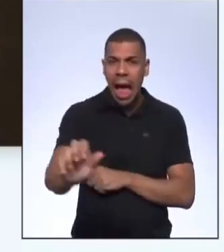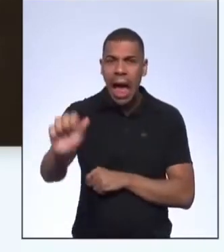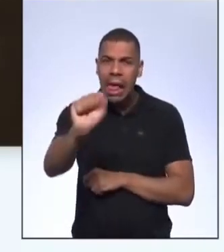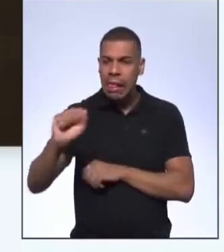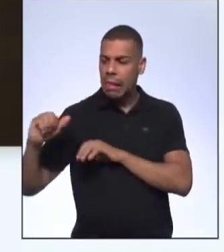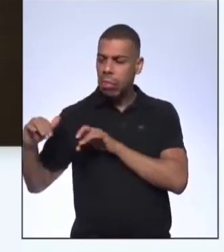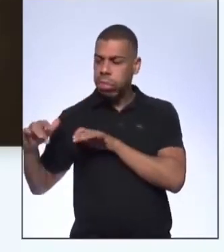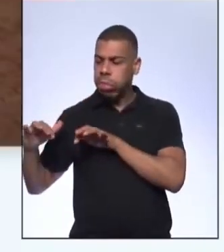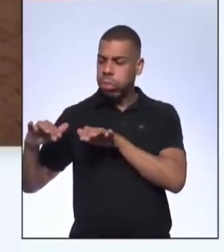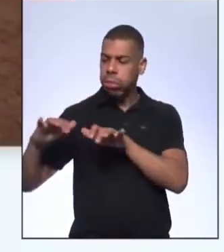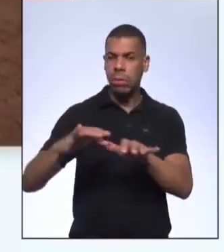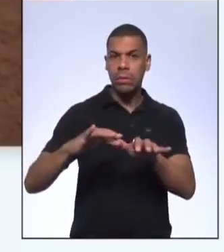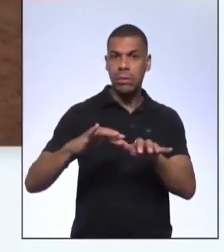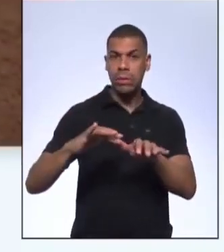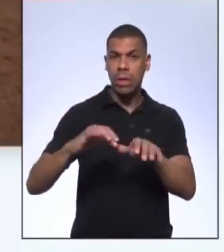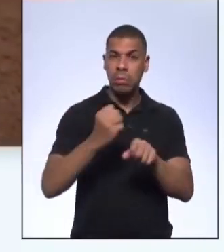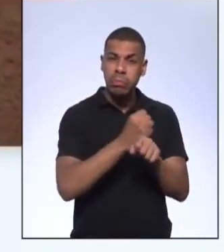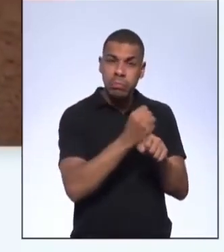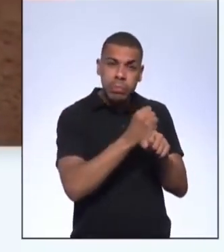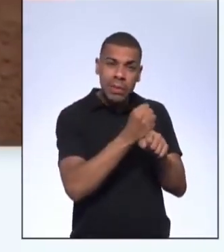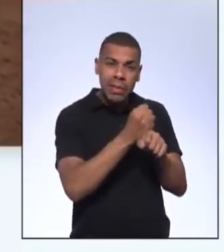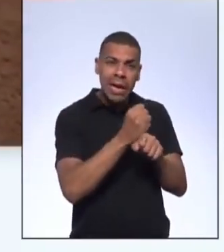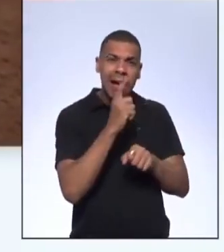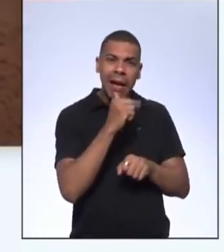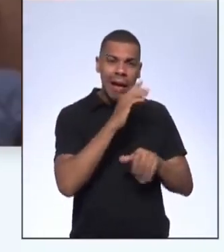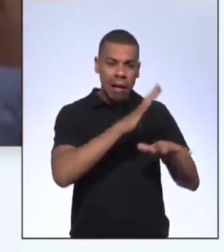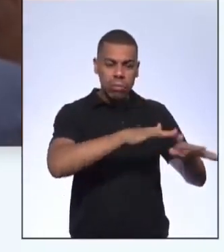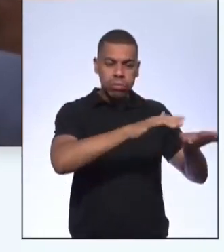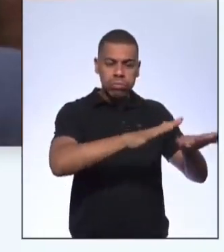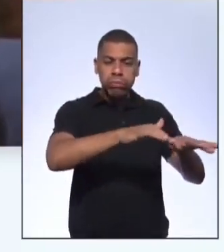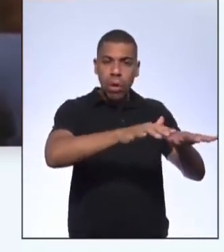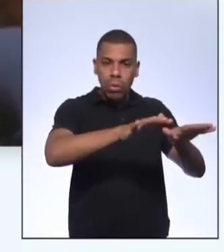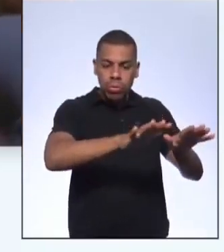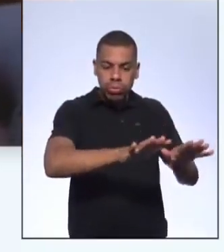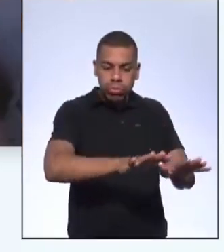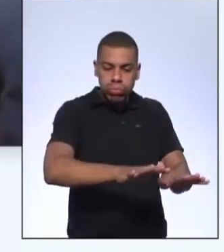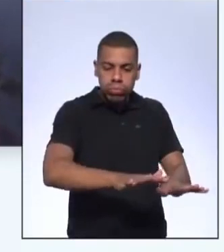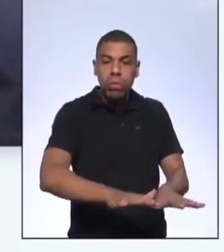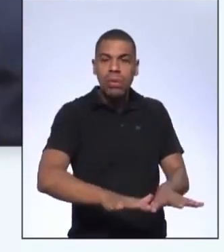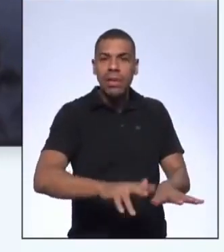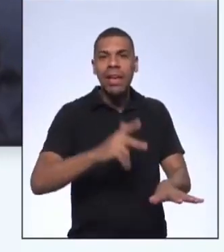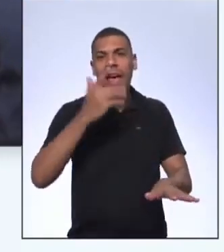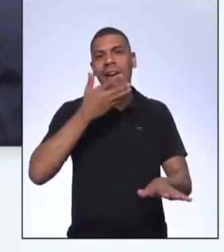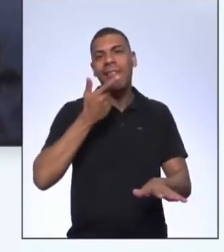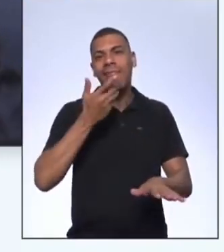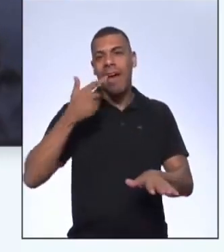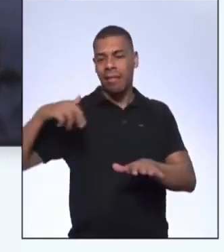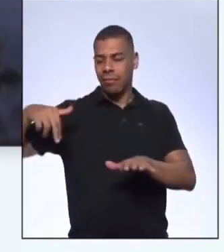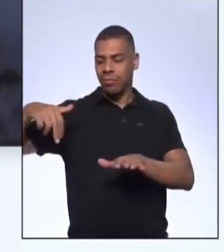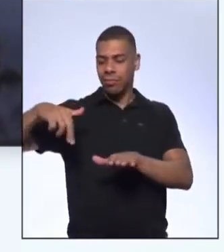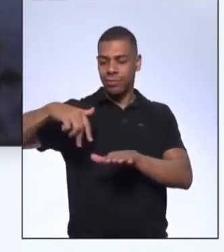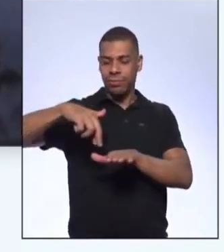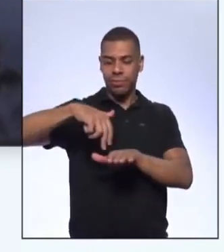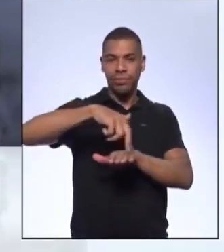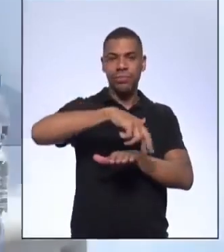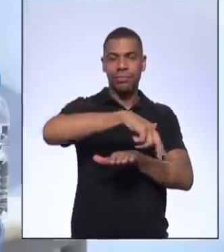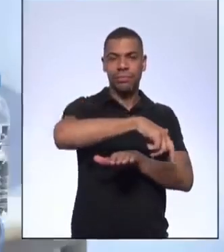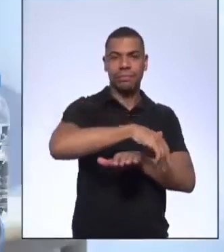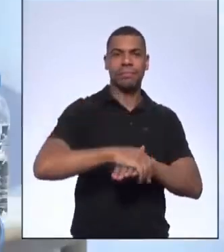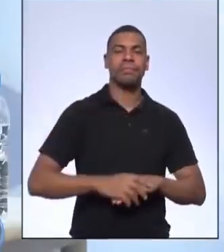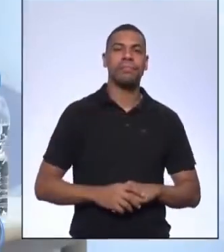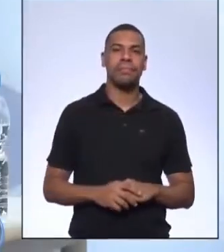se pensava, uma era em que o nível do mar era mais baixo, facilitando a travessia.